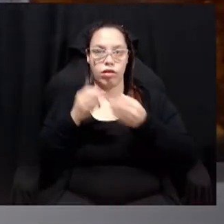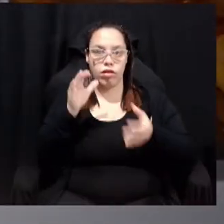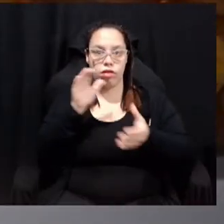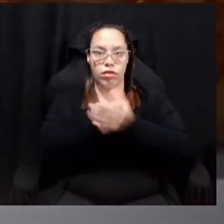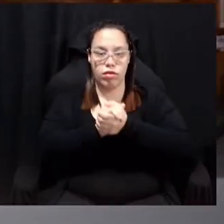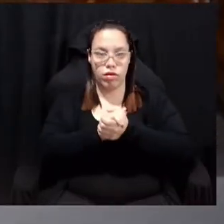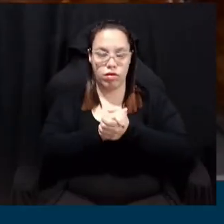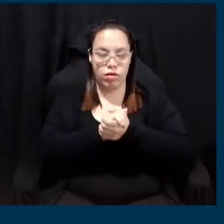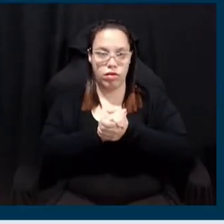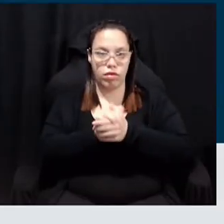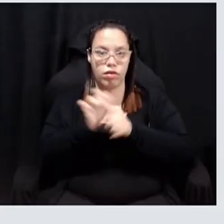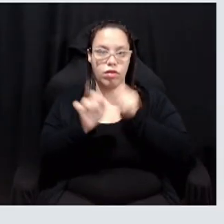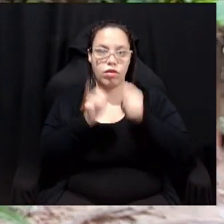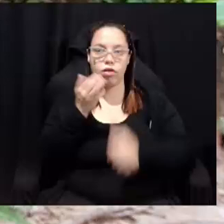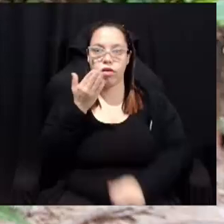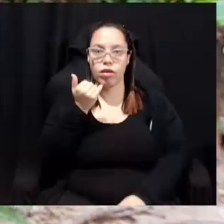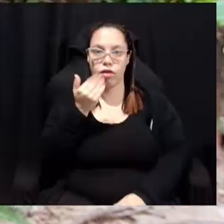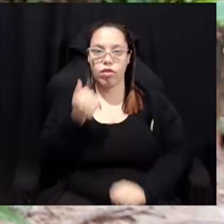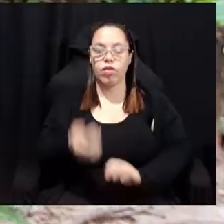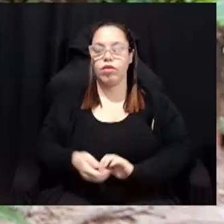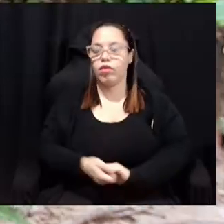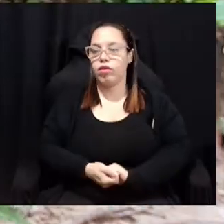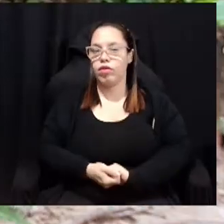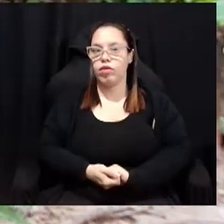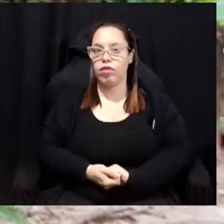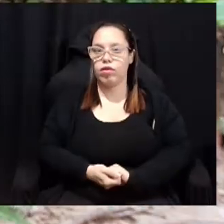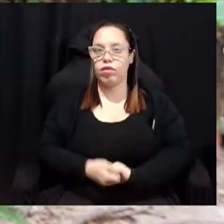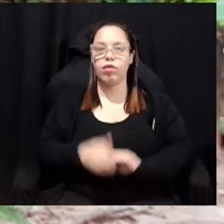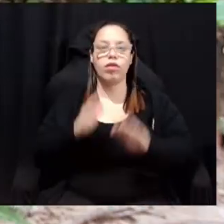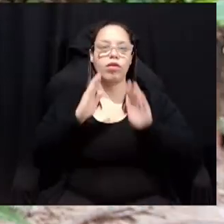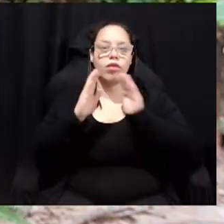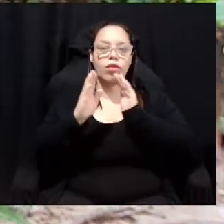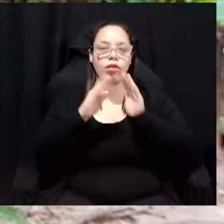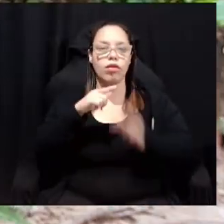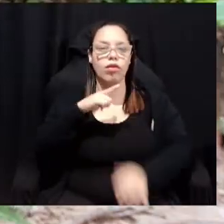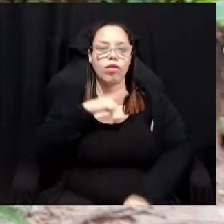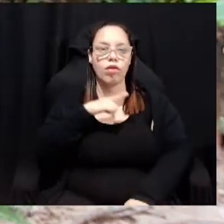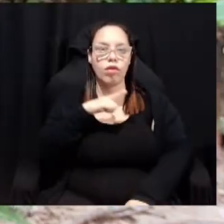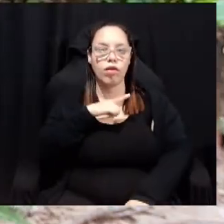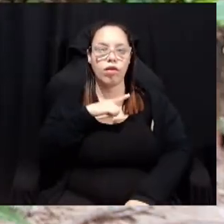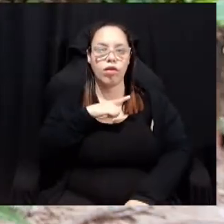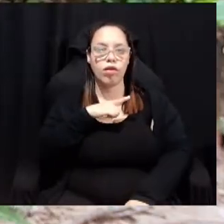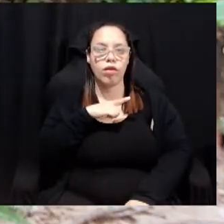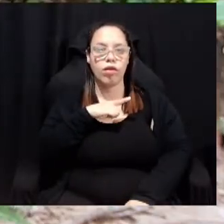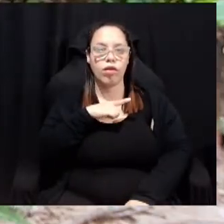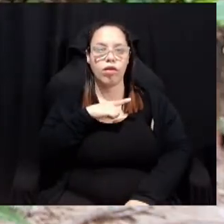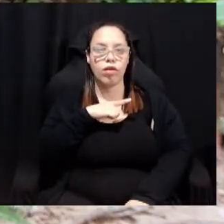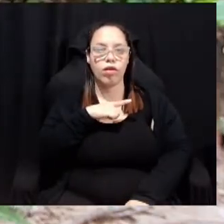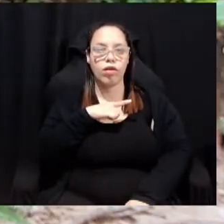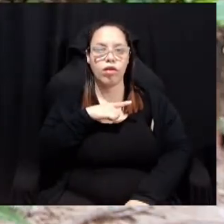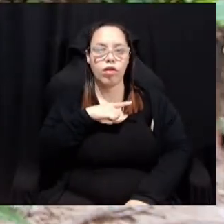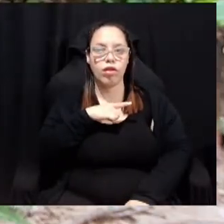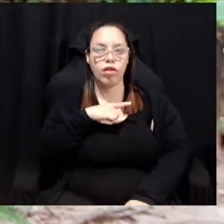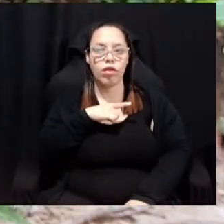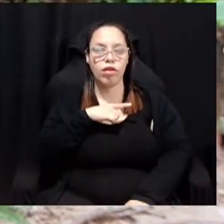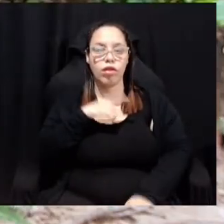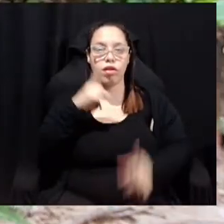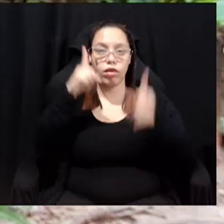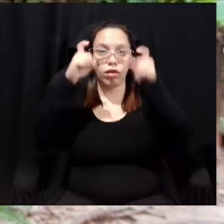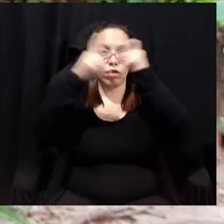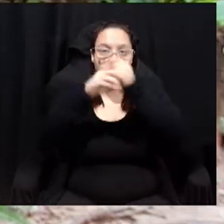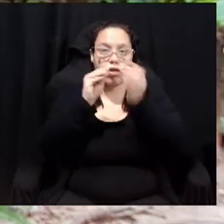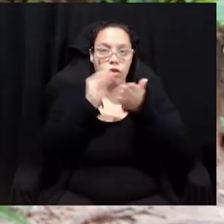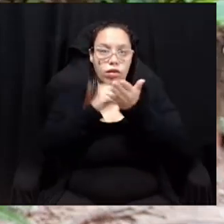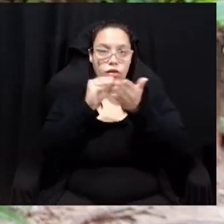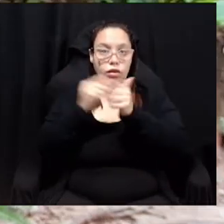questões alimentares. Teve um período que, na dificuldade e pela falta de emprego,